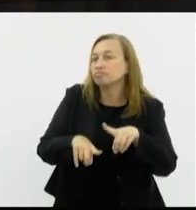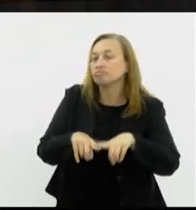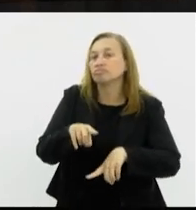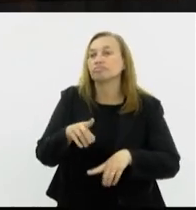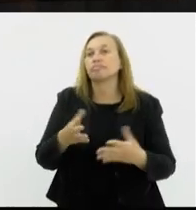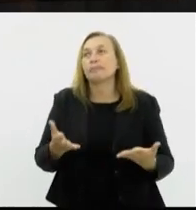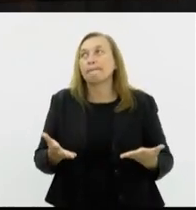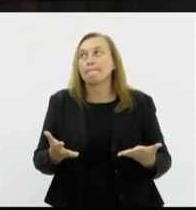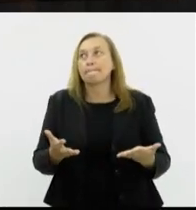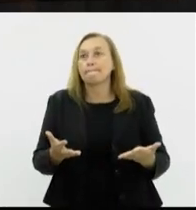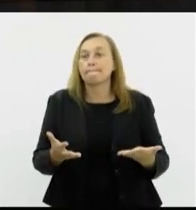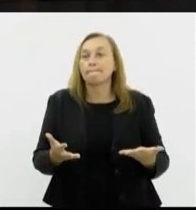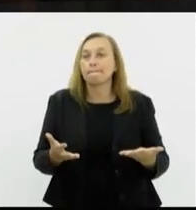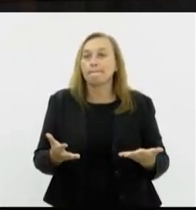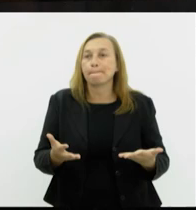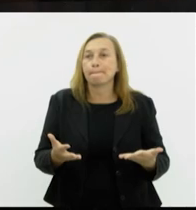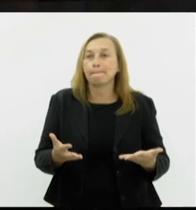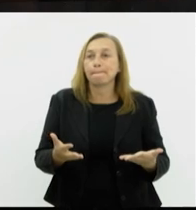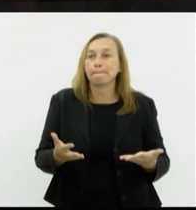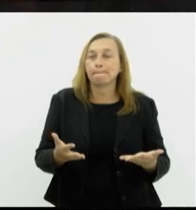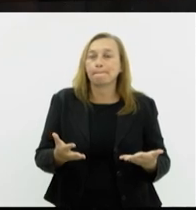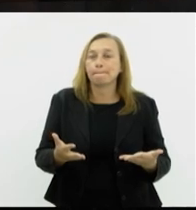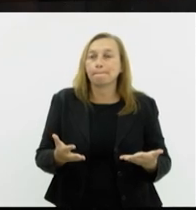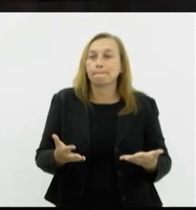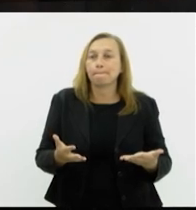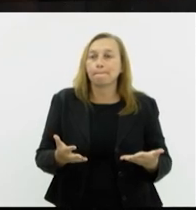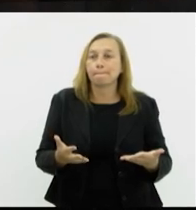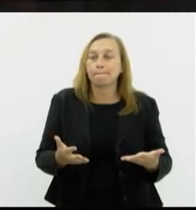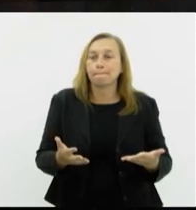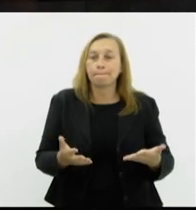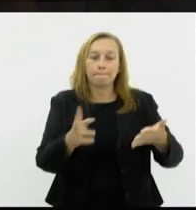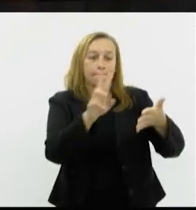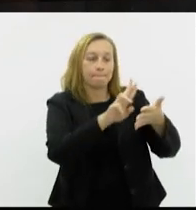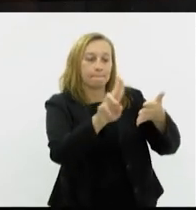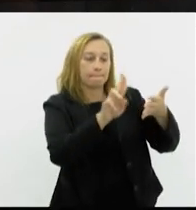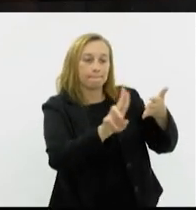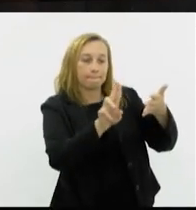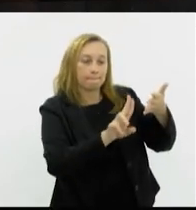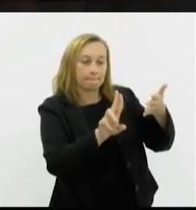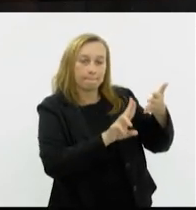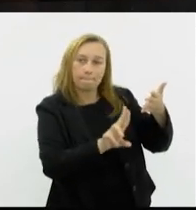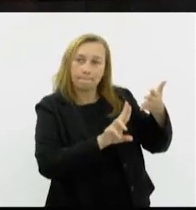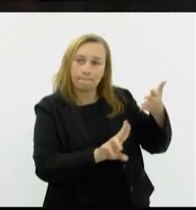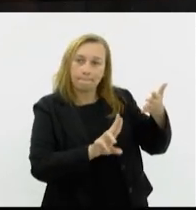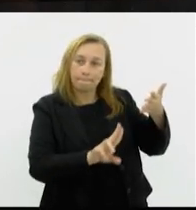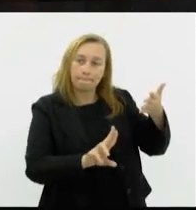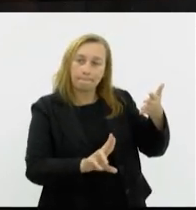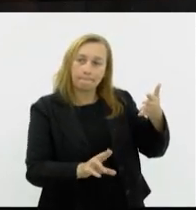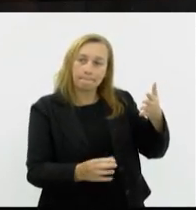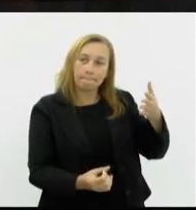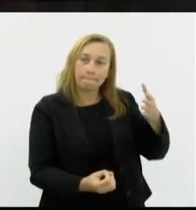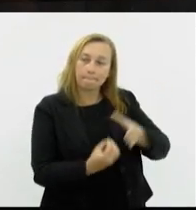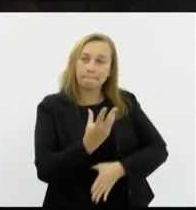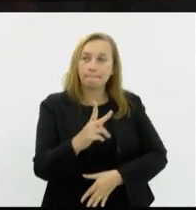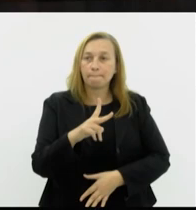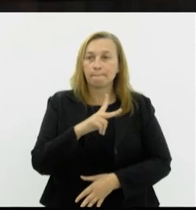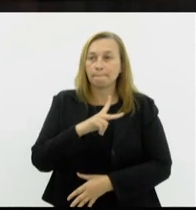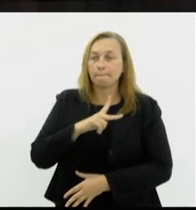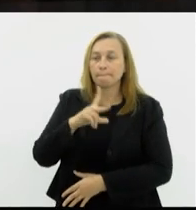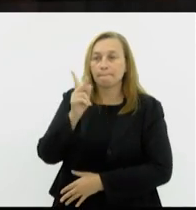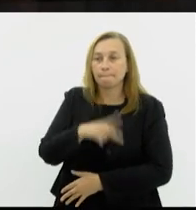serão feitos através de uma lista construída pelos próprios